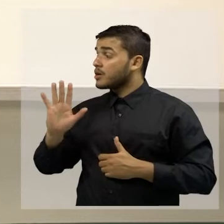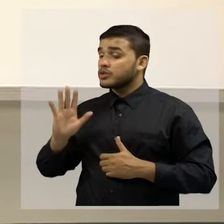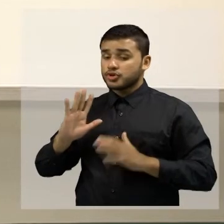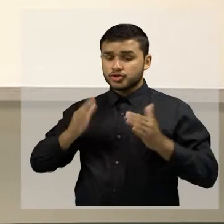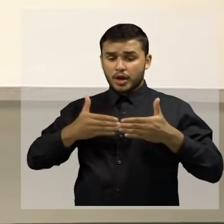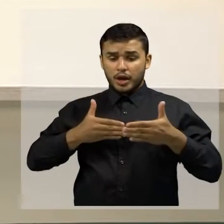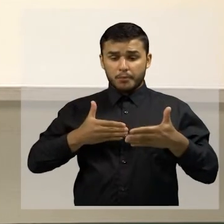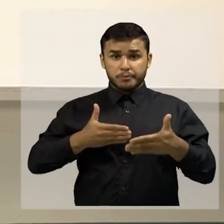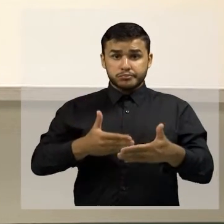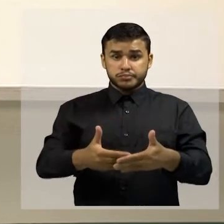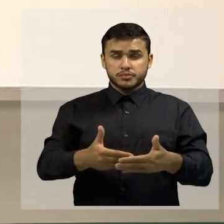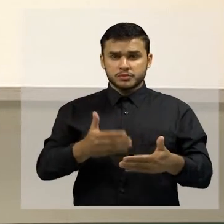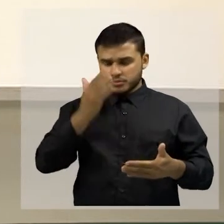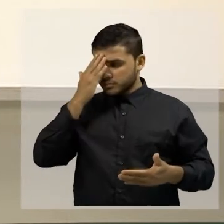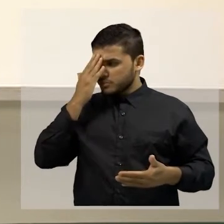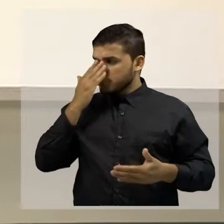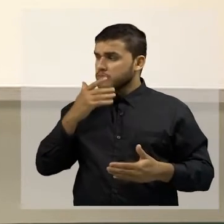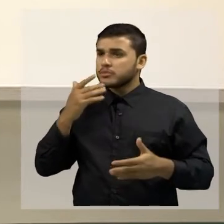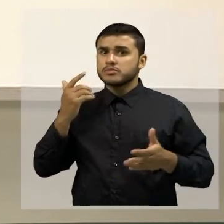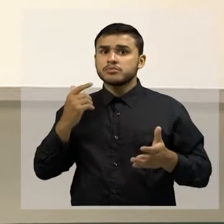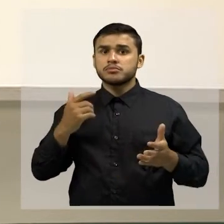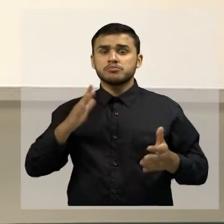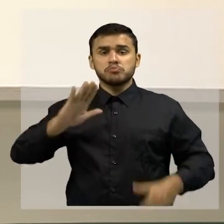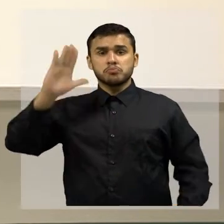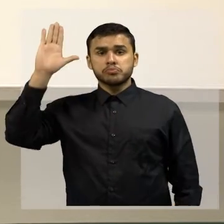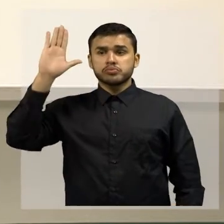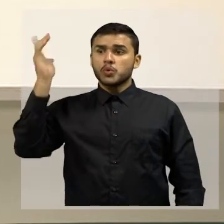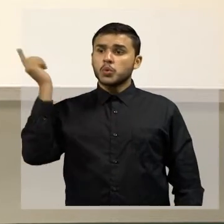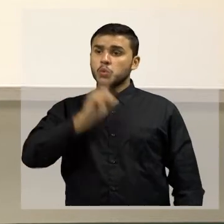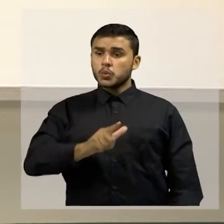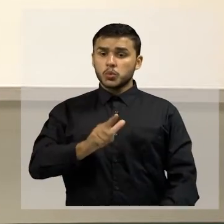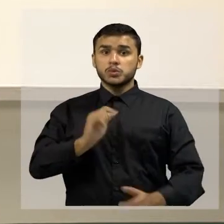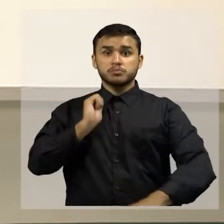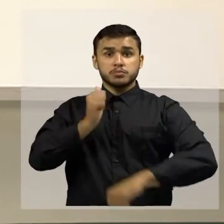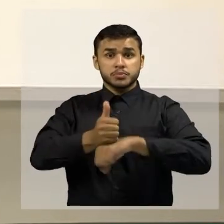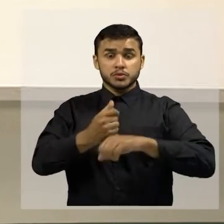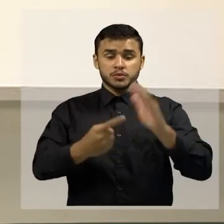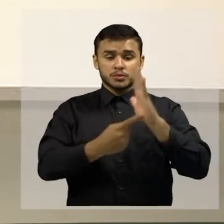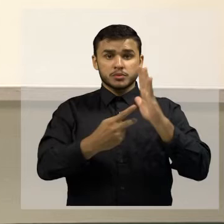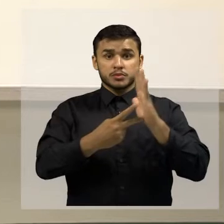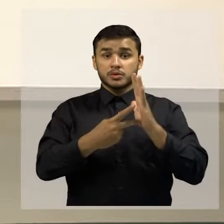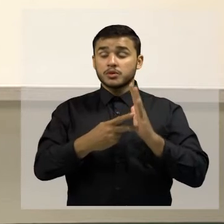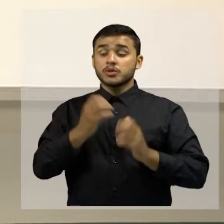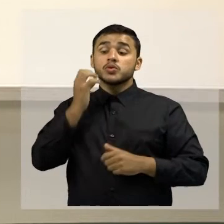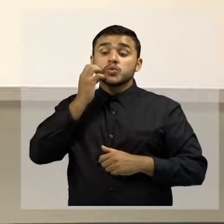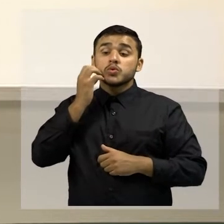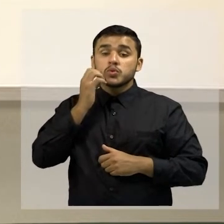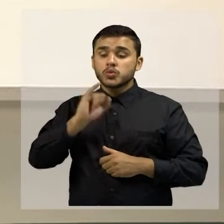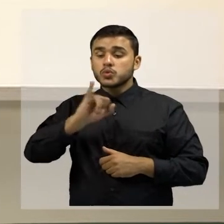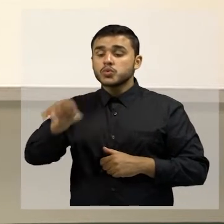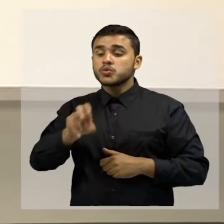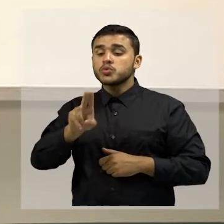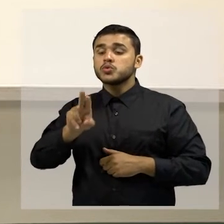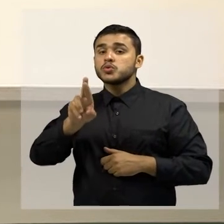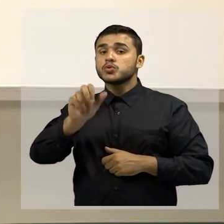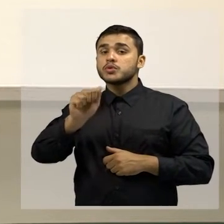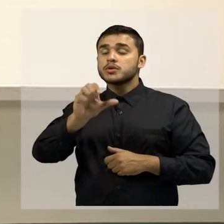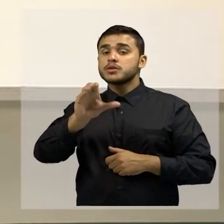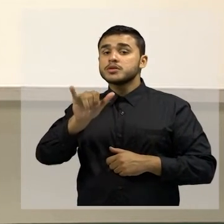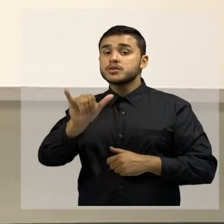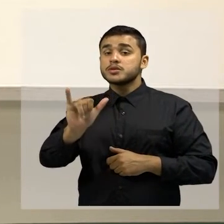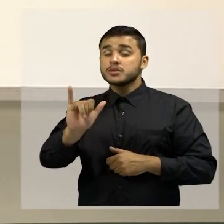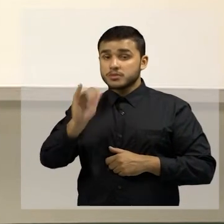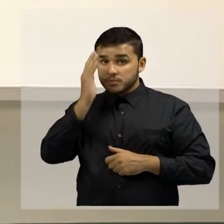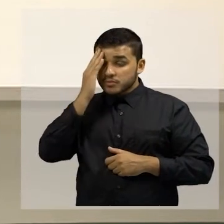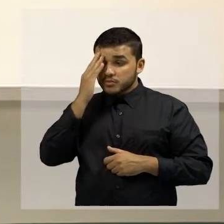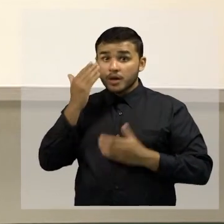reeleição, os prefeitos se elegem, mas não conseguem fazer o seu sucessor. Juracy, quando fez o seu sucessor, fez no processo que